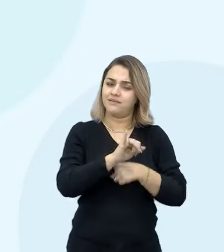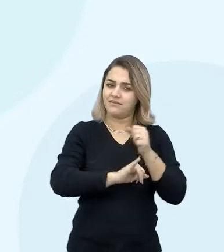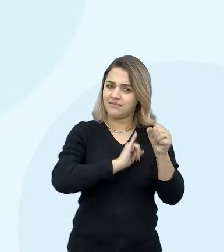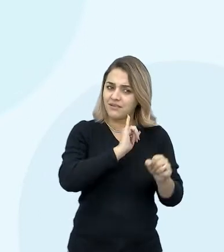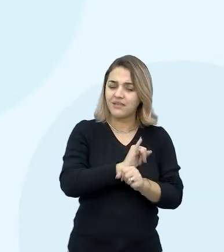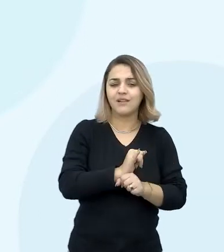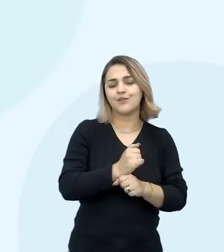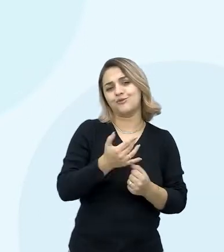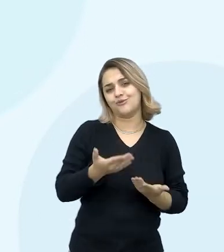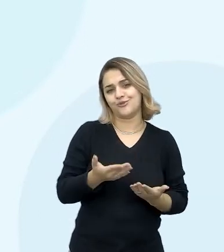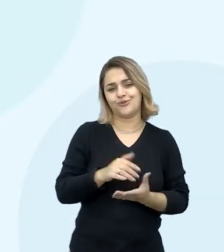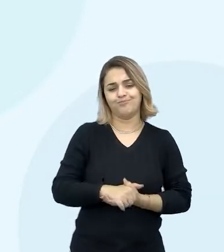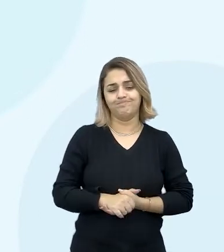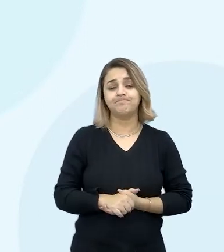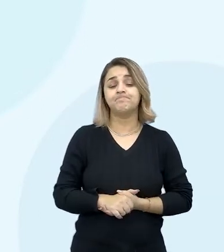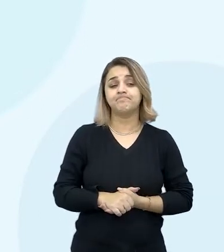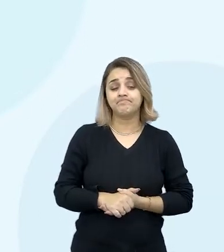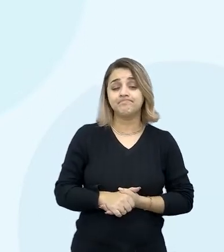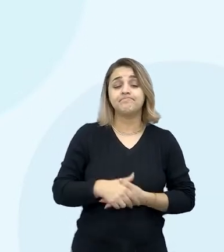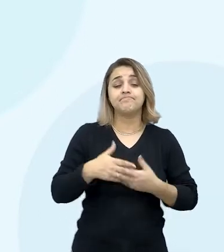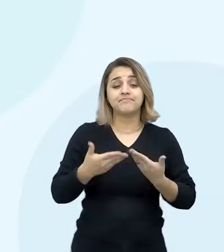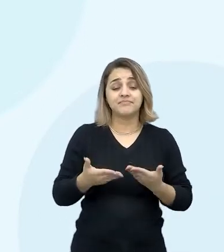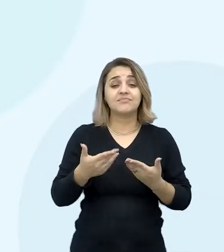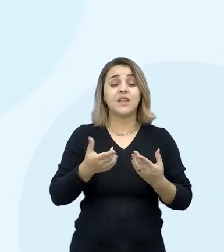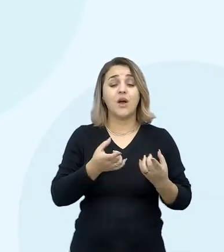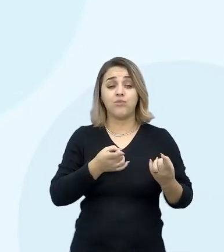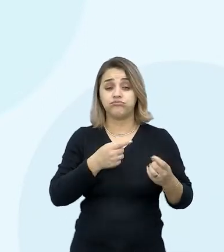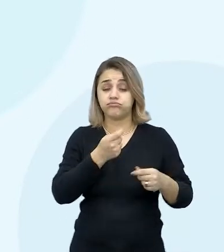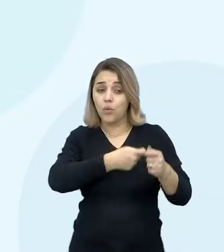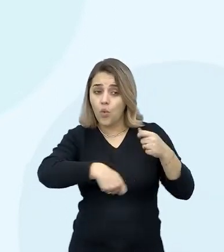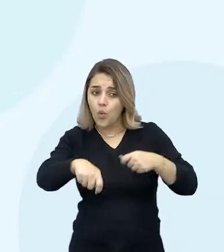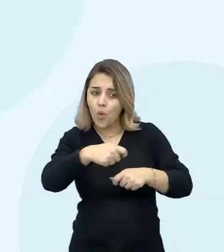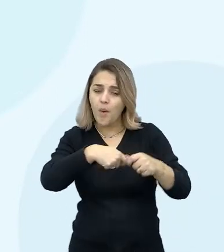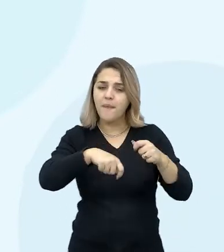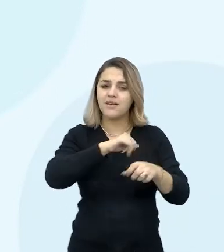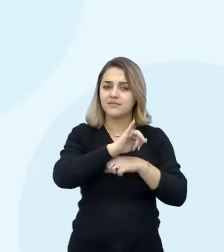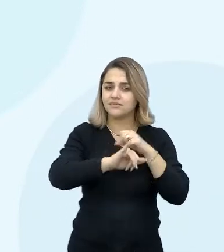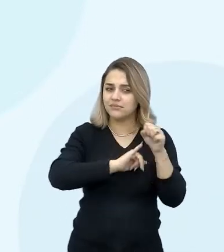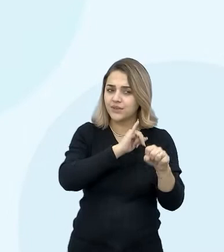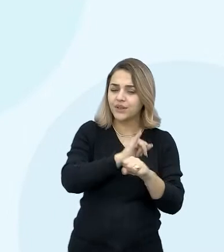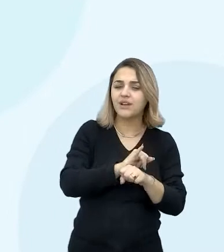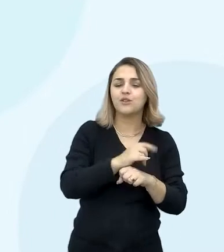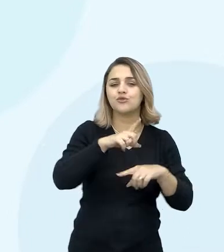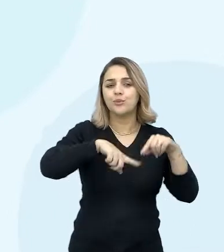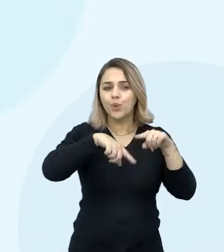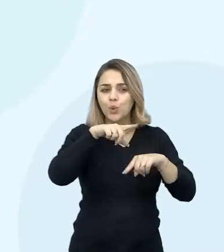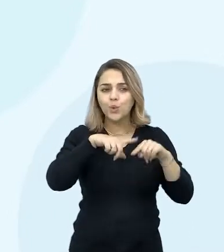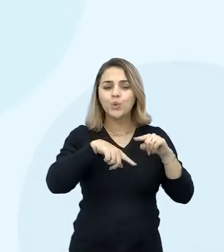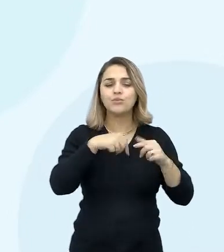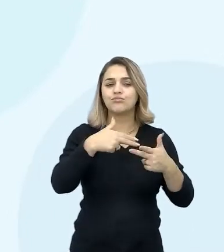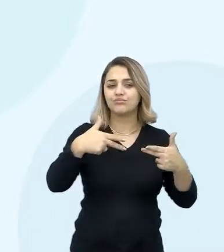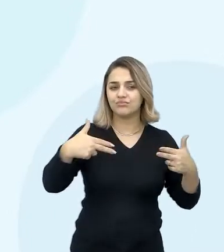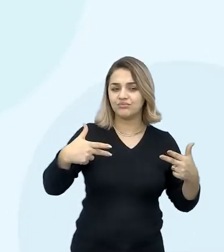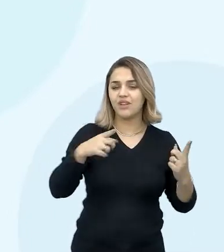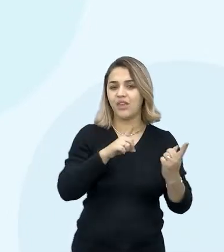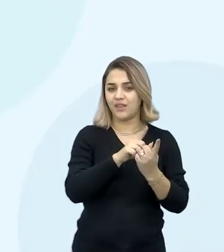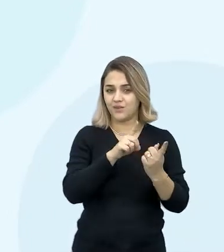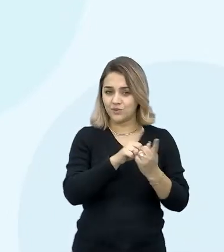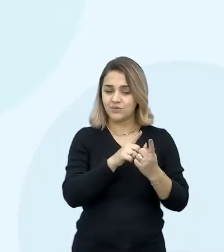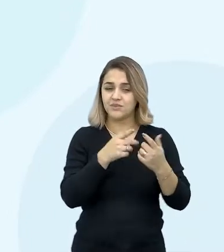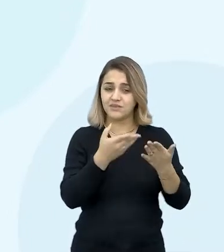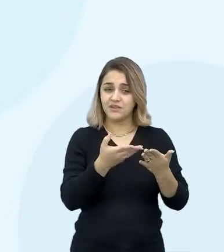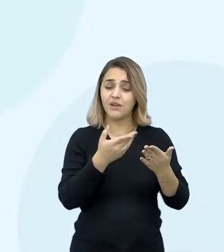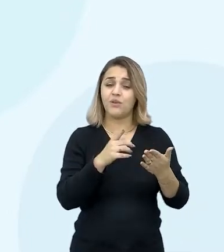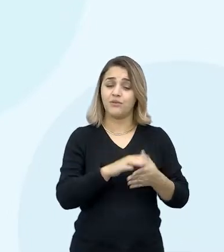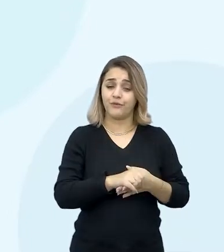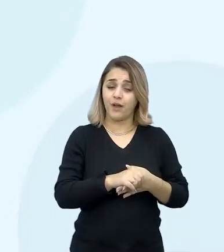então essa popularização do comércio online, de serviços e de produtos, vai então